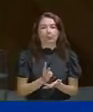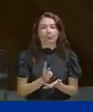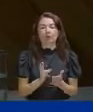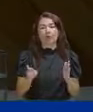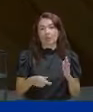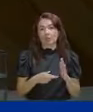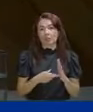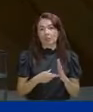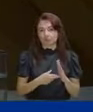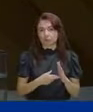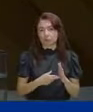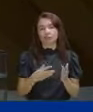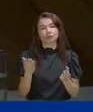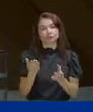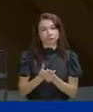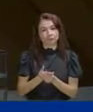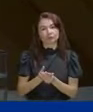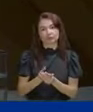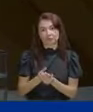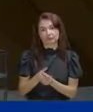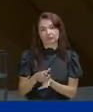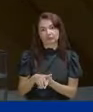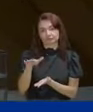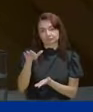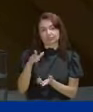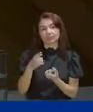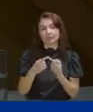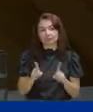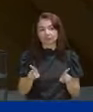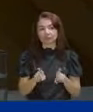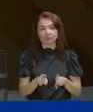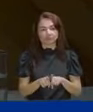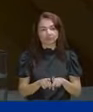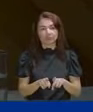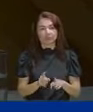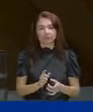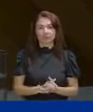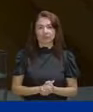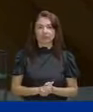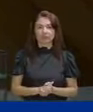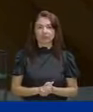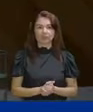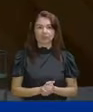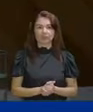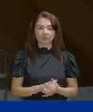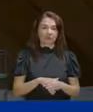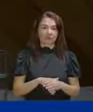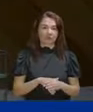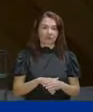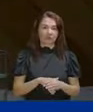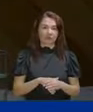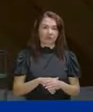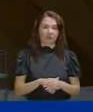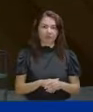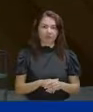castanhos escuros, loiros nas pontas, lisos, usa nós tivemos leve também maquiagem e os traje votos. toga preta.